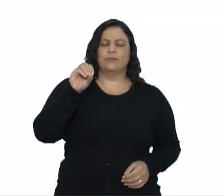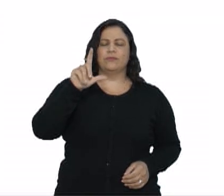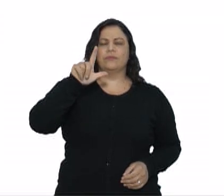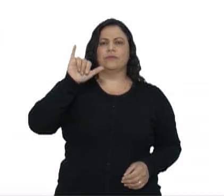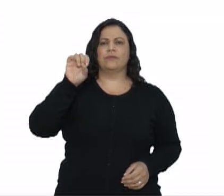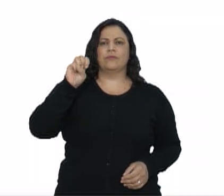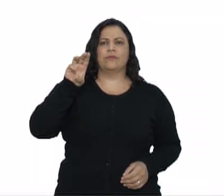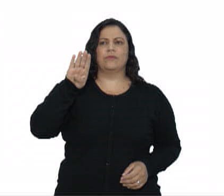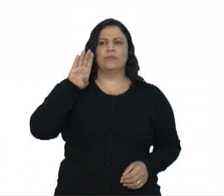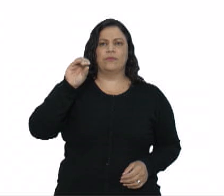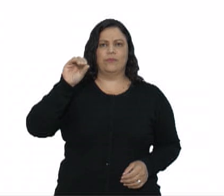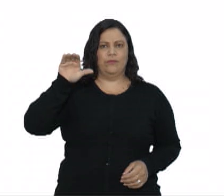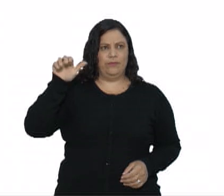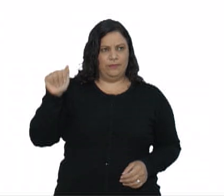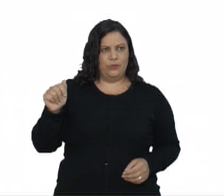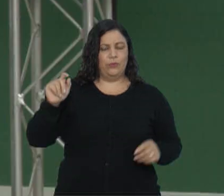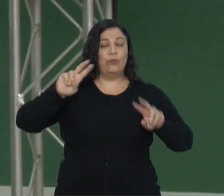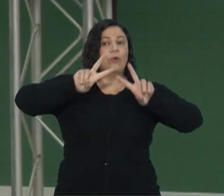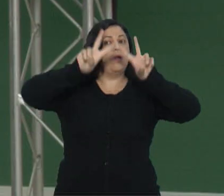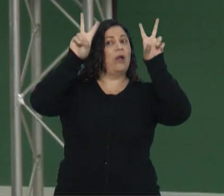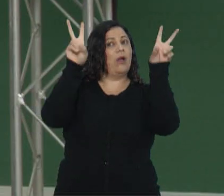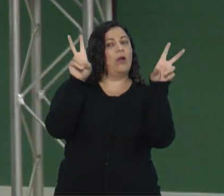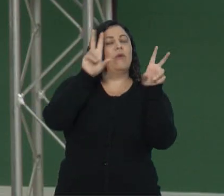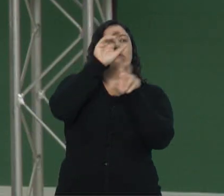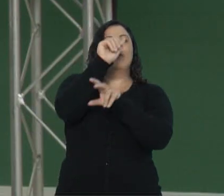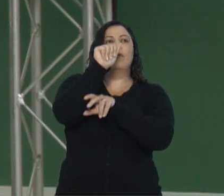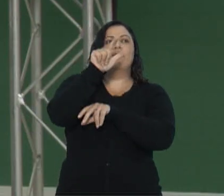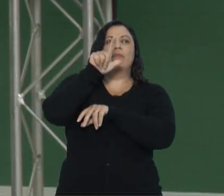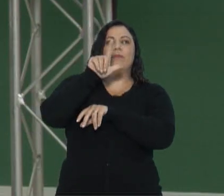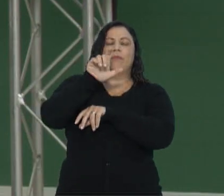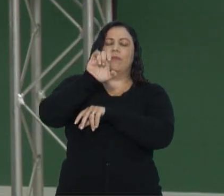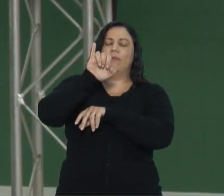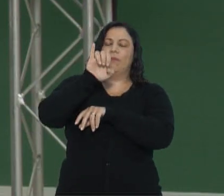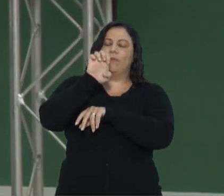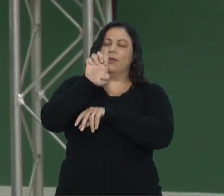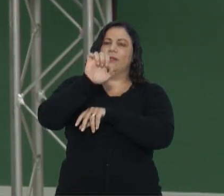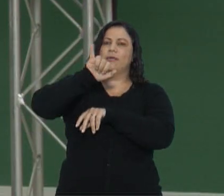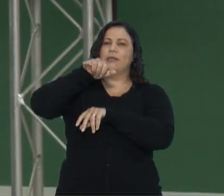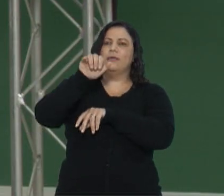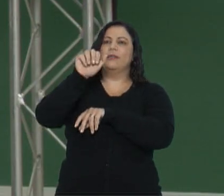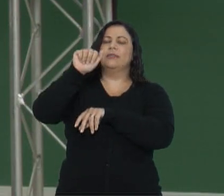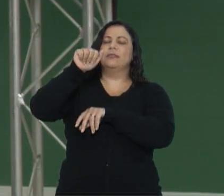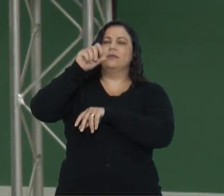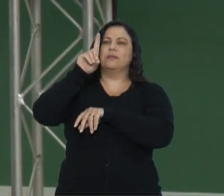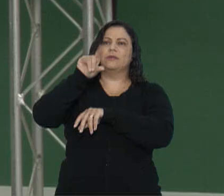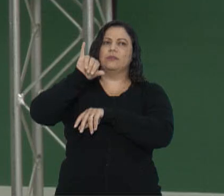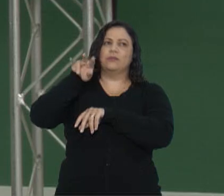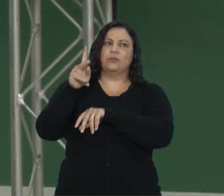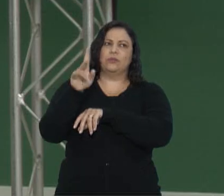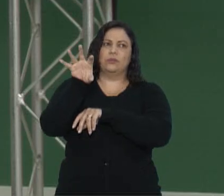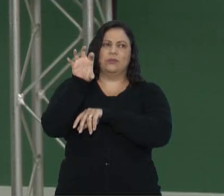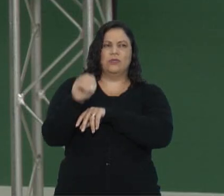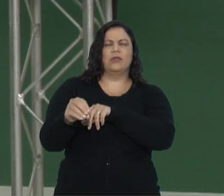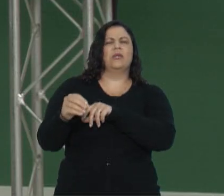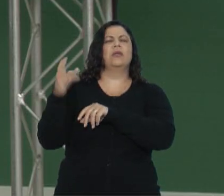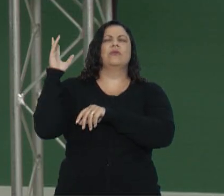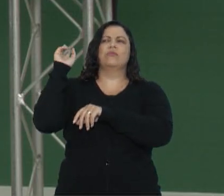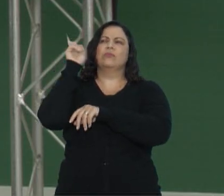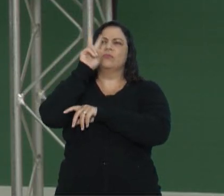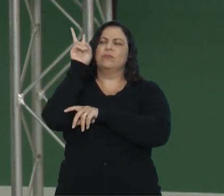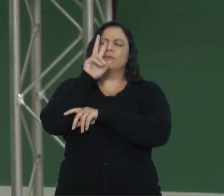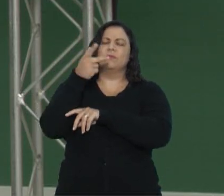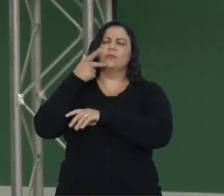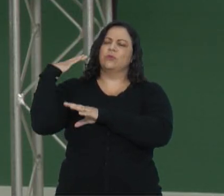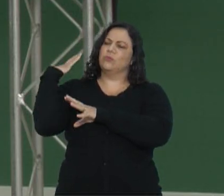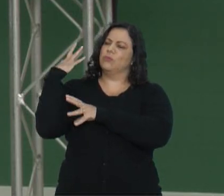a 1814. A história dele só foi contada, né, pelo que a gente sabe, cerca de 70 anos